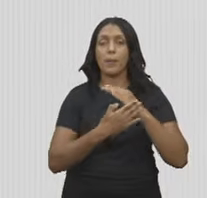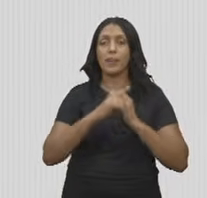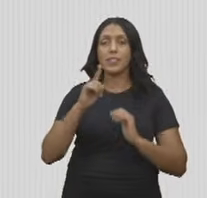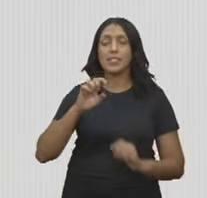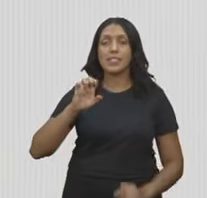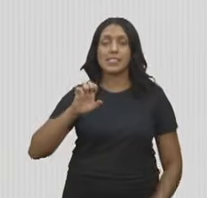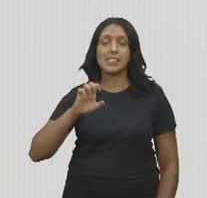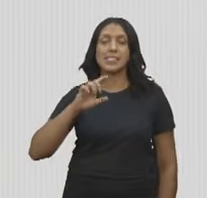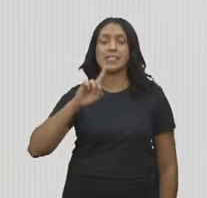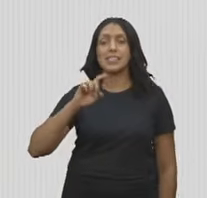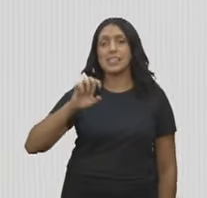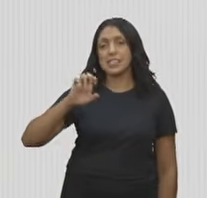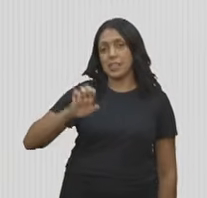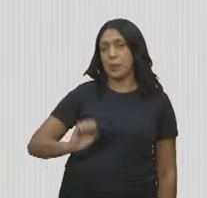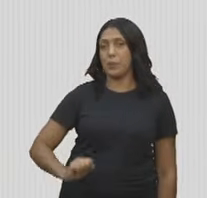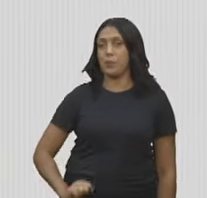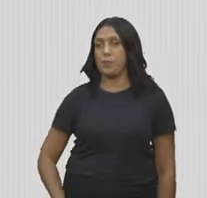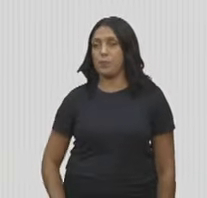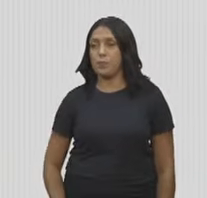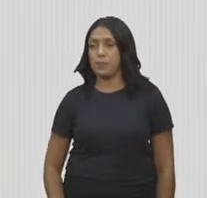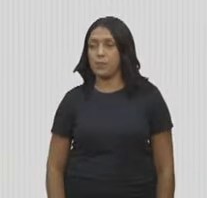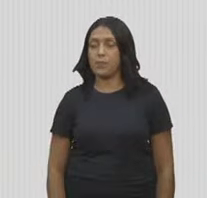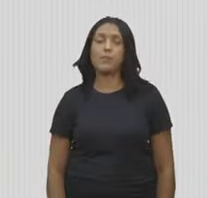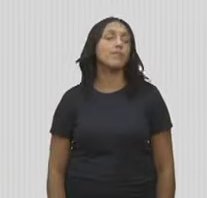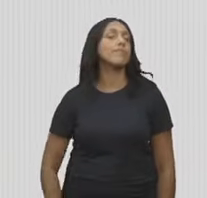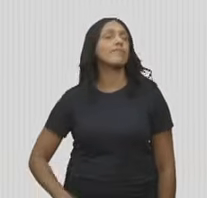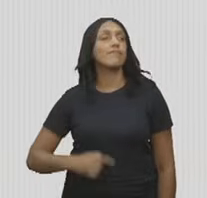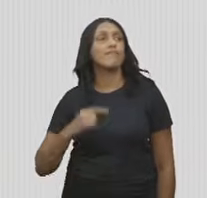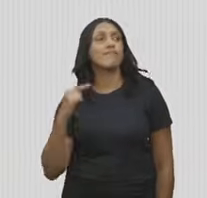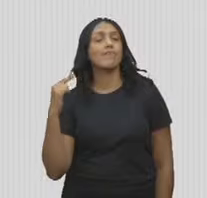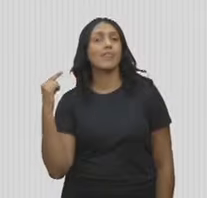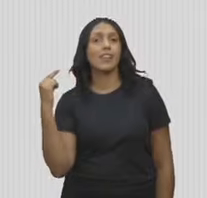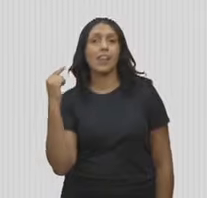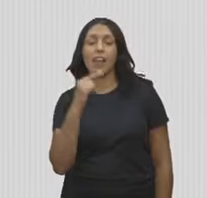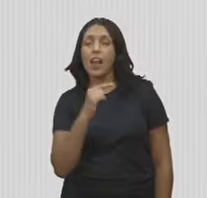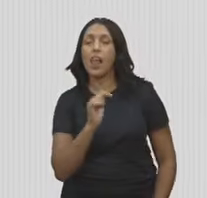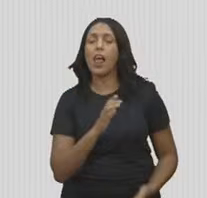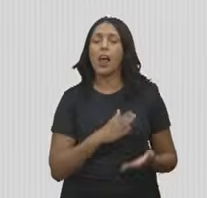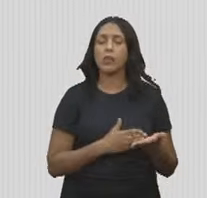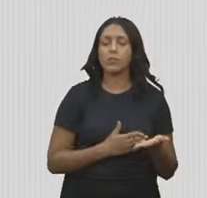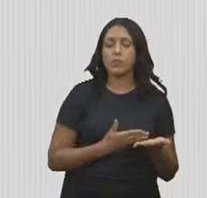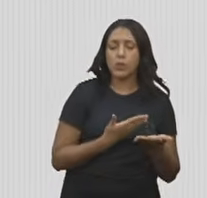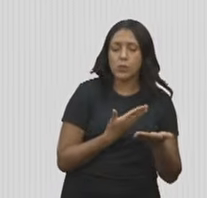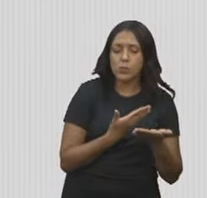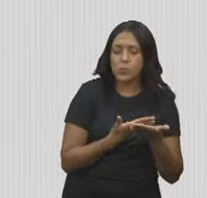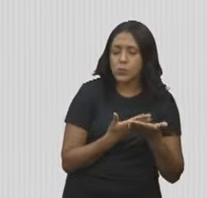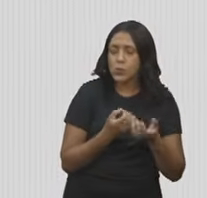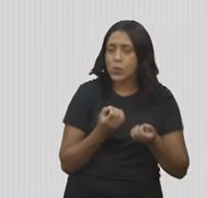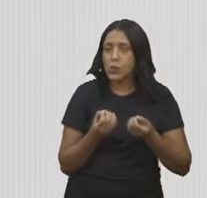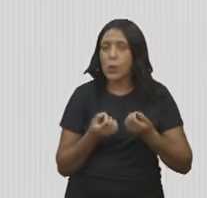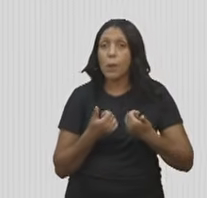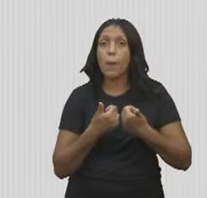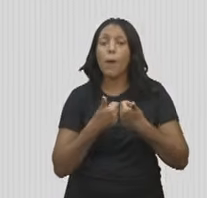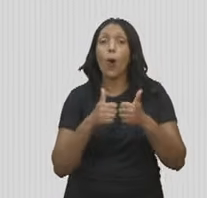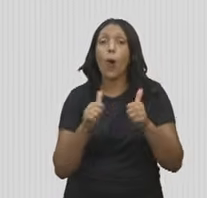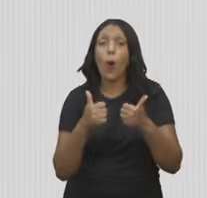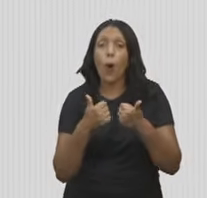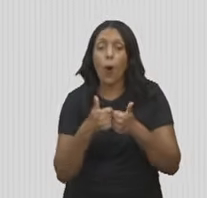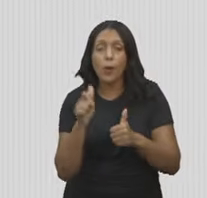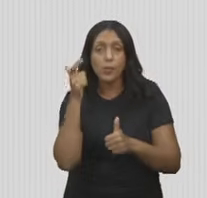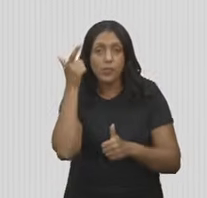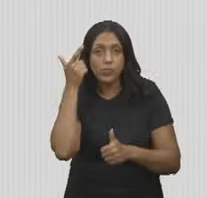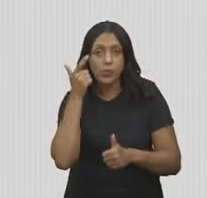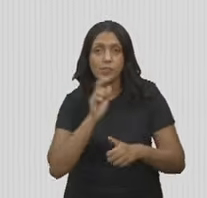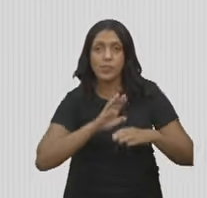Neuza Teodoro de Azevedo. No Jardim Leblon, a gente solicitou um estudo para a inclusão de linha de transporte público no bairro, que tem recebido